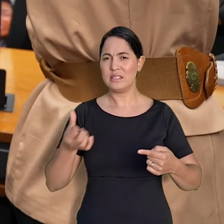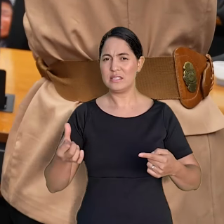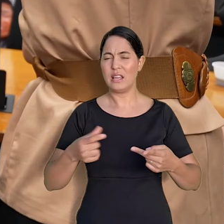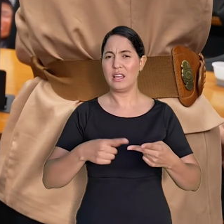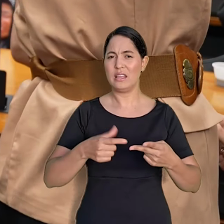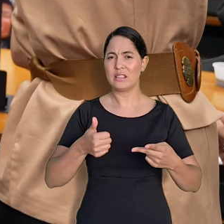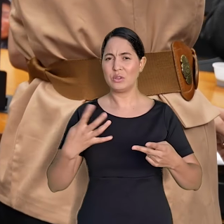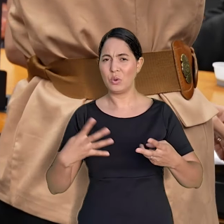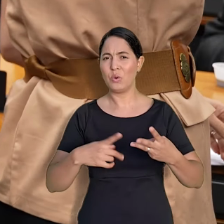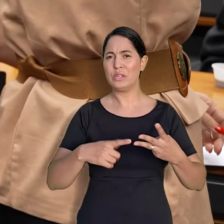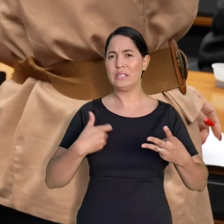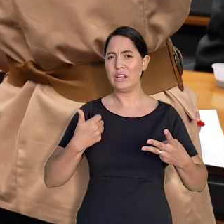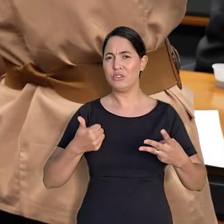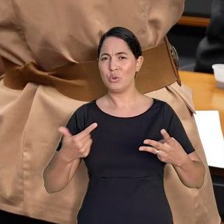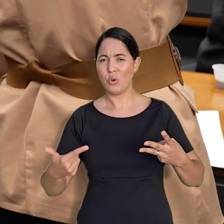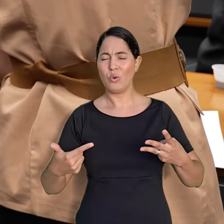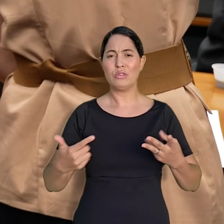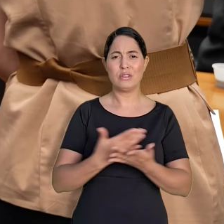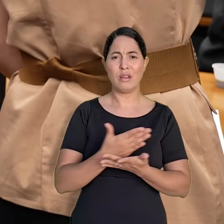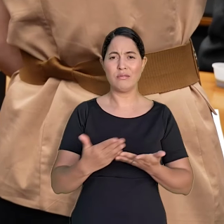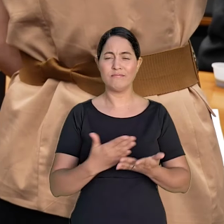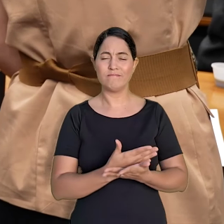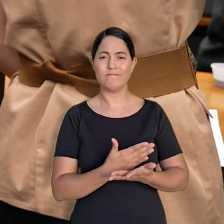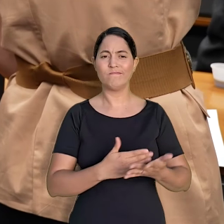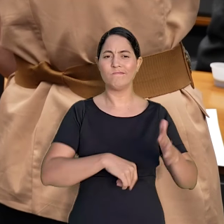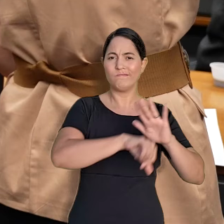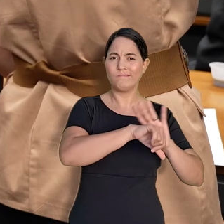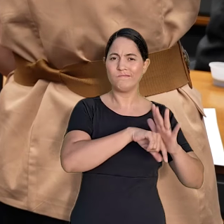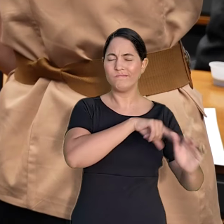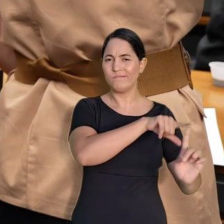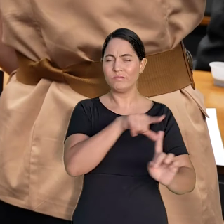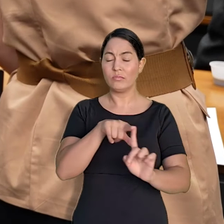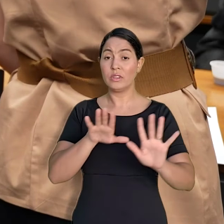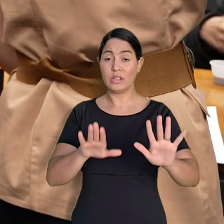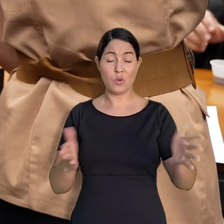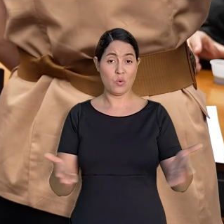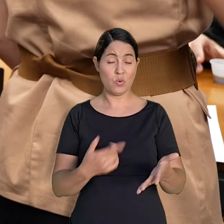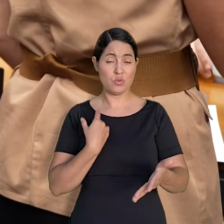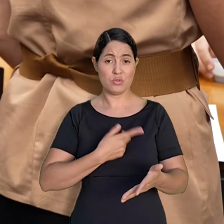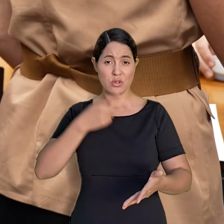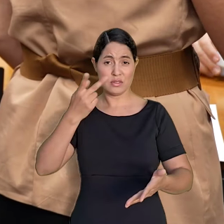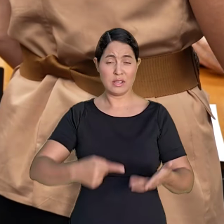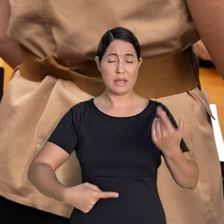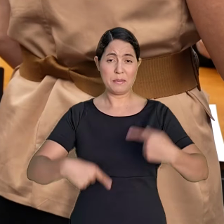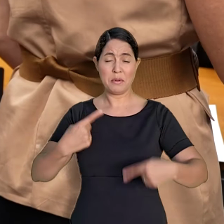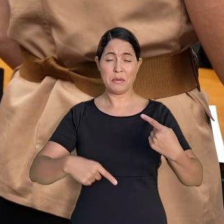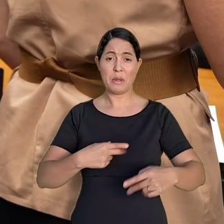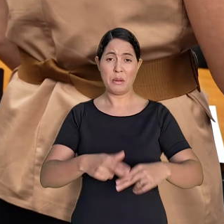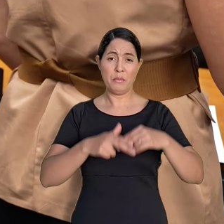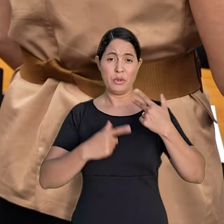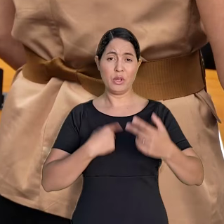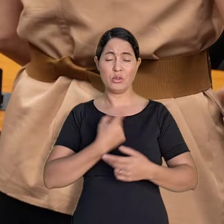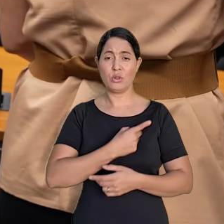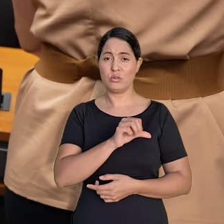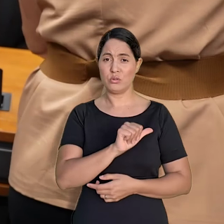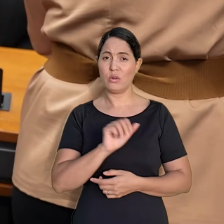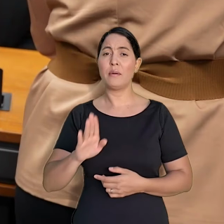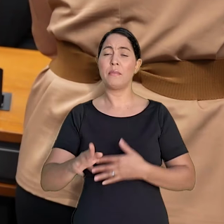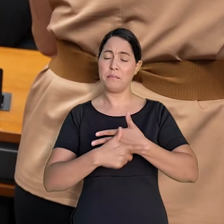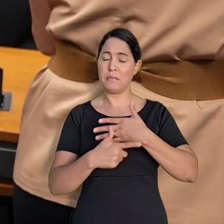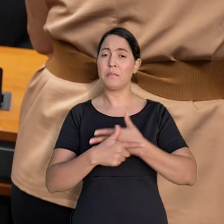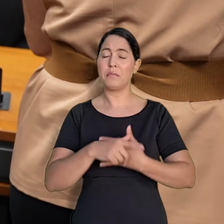12, há propostas em relação a determinados tipos de crime. E nós estamos aqui para participar do debate, como é o papel da Ordem dos Advogados do